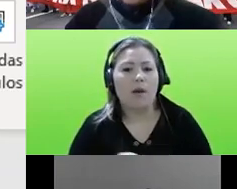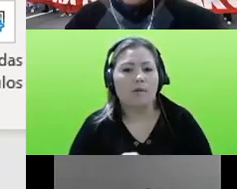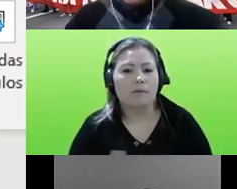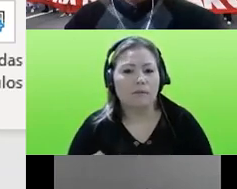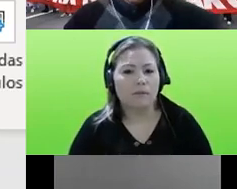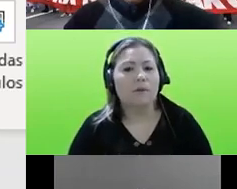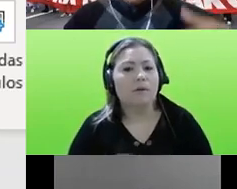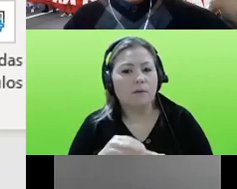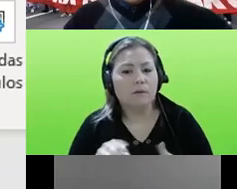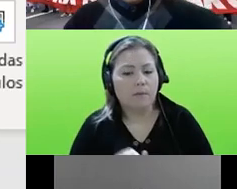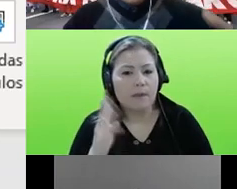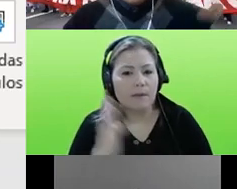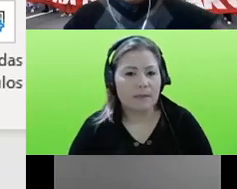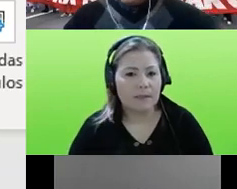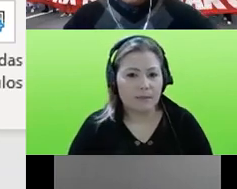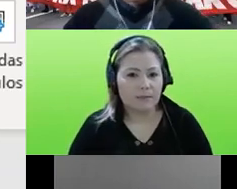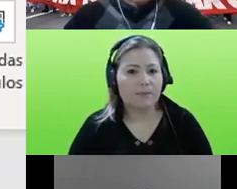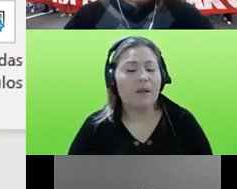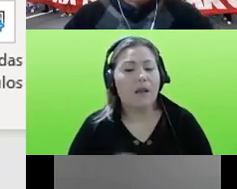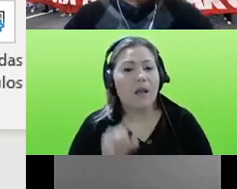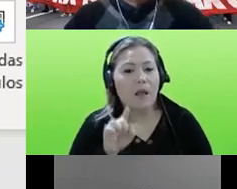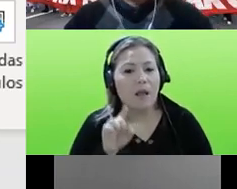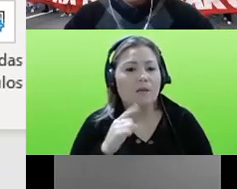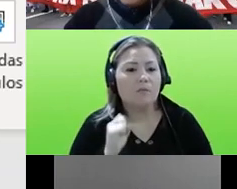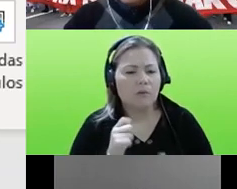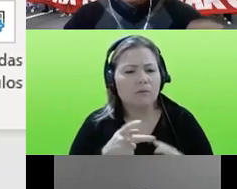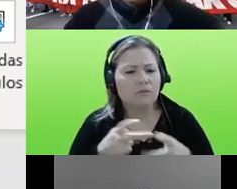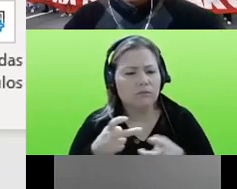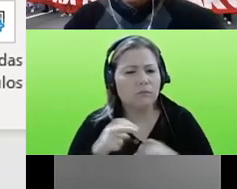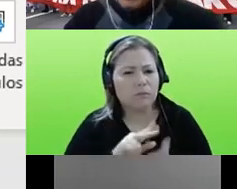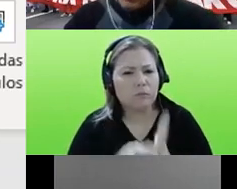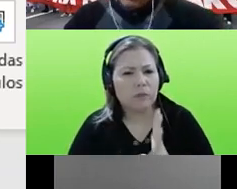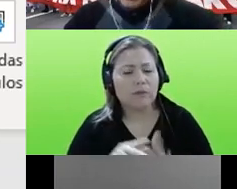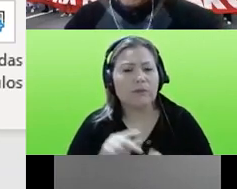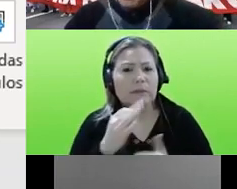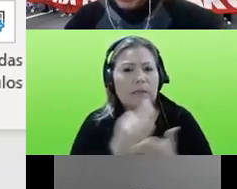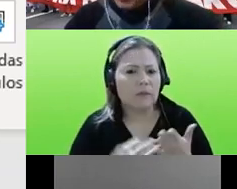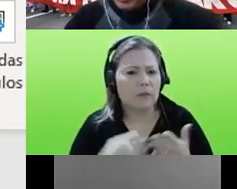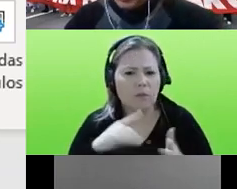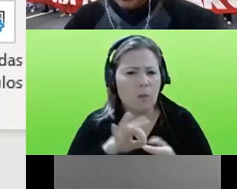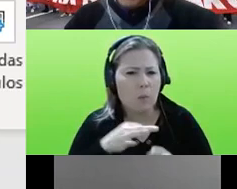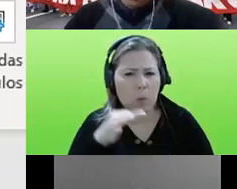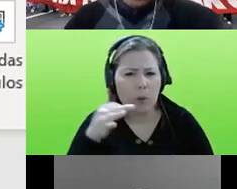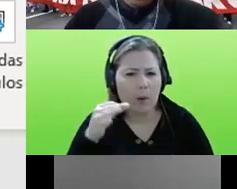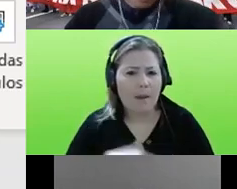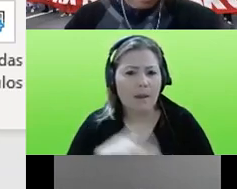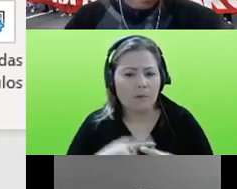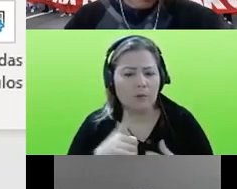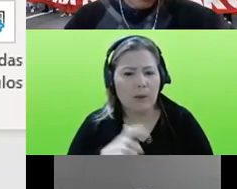da brasileira. Então, isso aí a gente pode explorar em vários textos de Habermas. Eu não vou me prolongar aqui mais, porque já